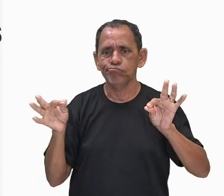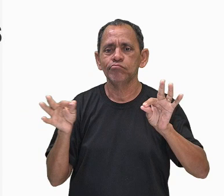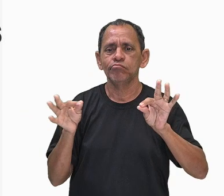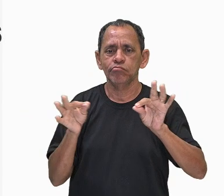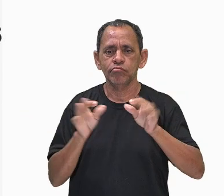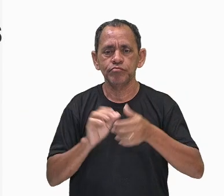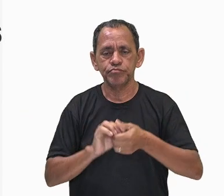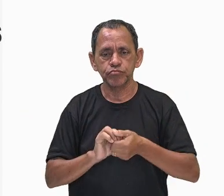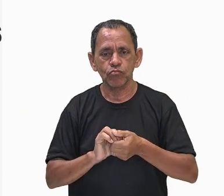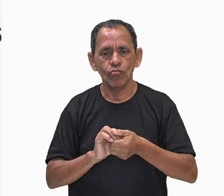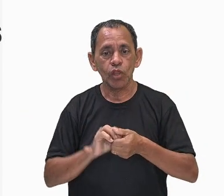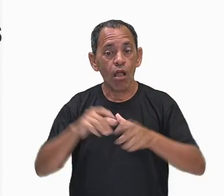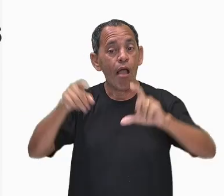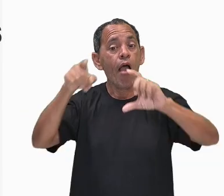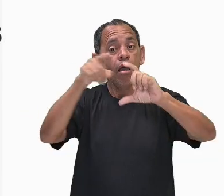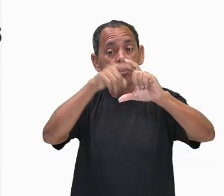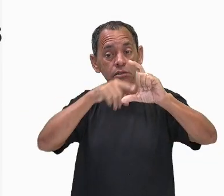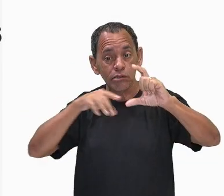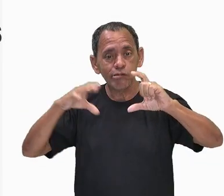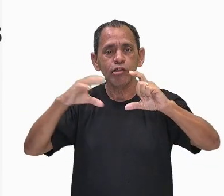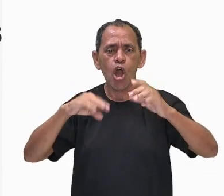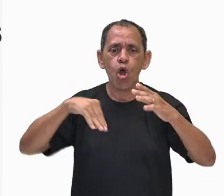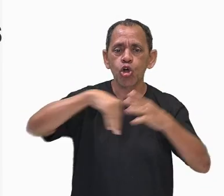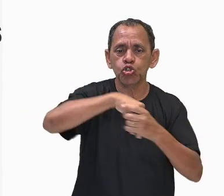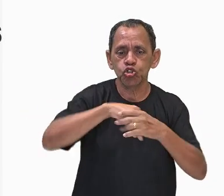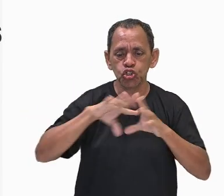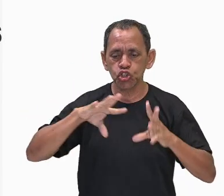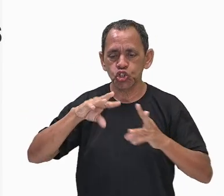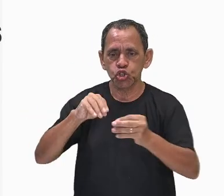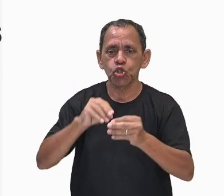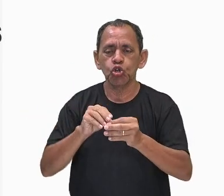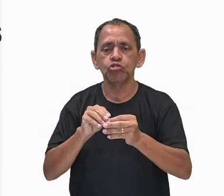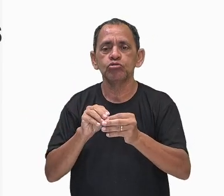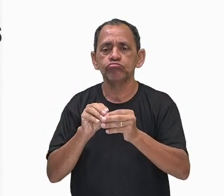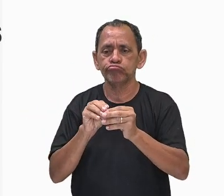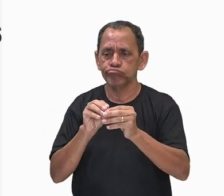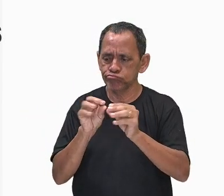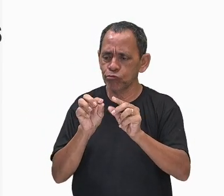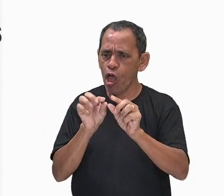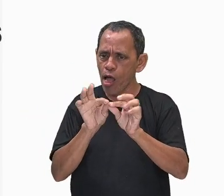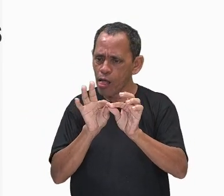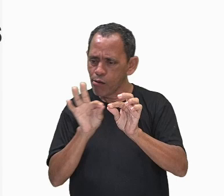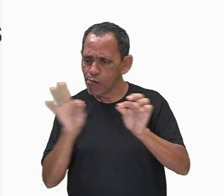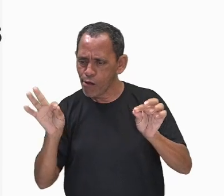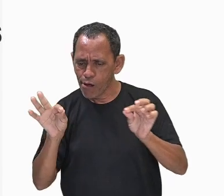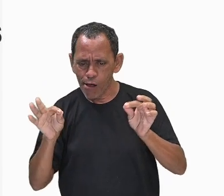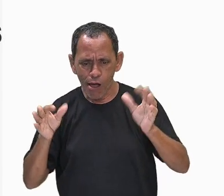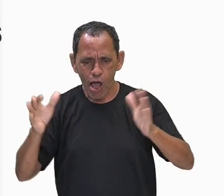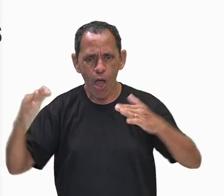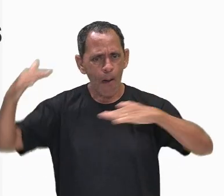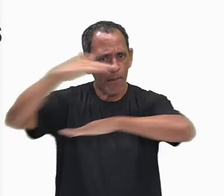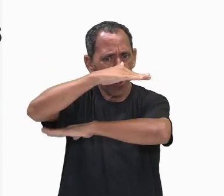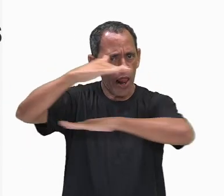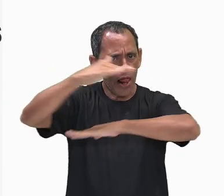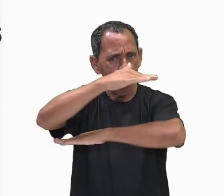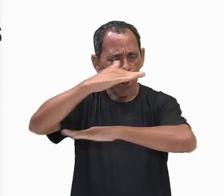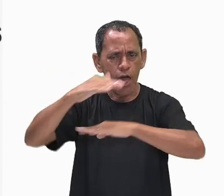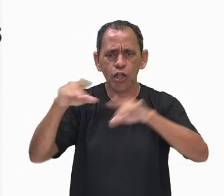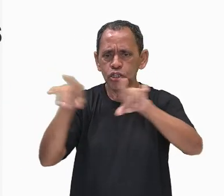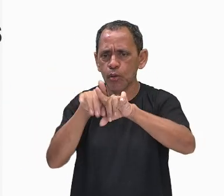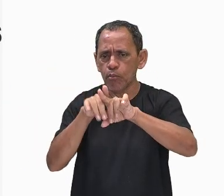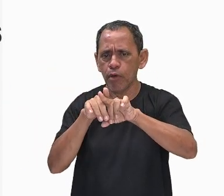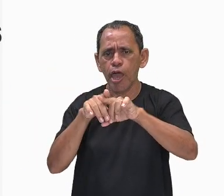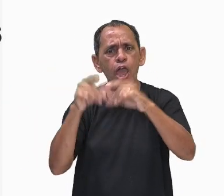O cilindro é o conjunto de todos os segmentos de reta paralelos e congruentes a AB,